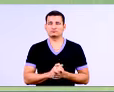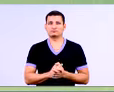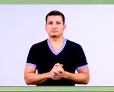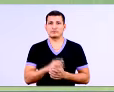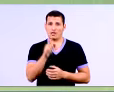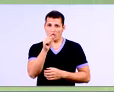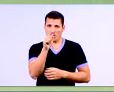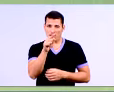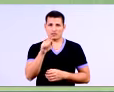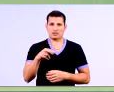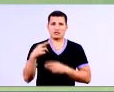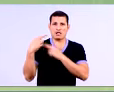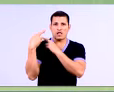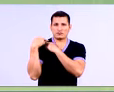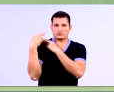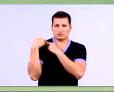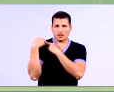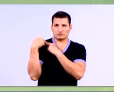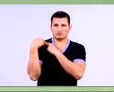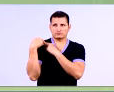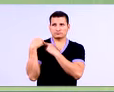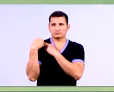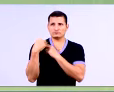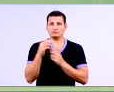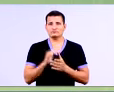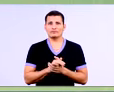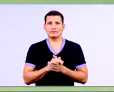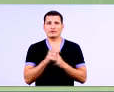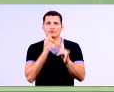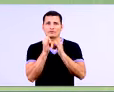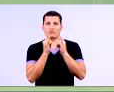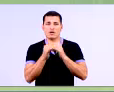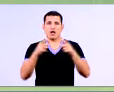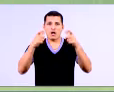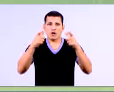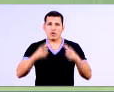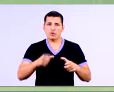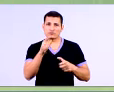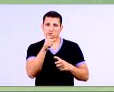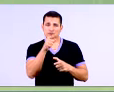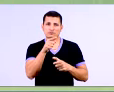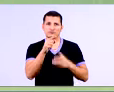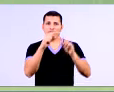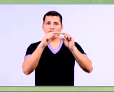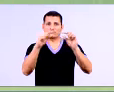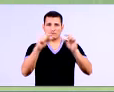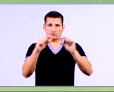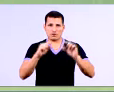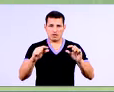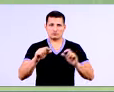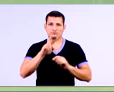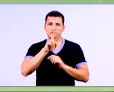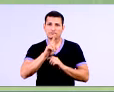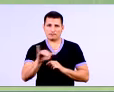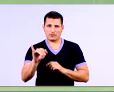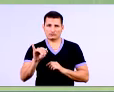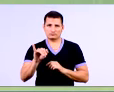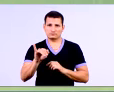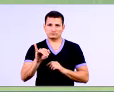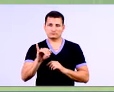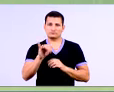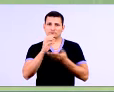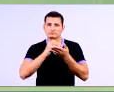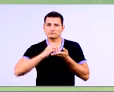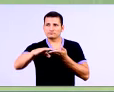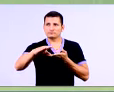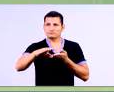ele é o responsável por nos informar aonde este formulário vai ser